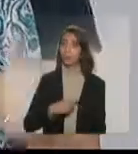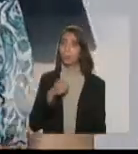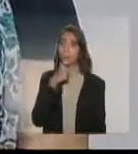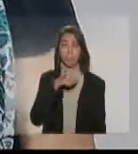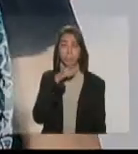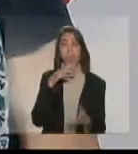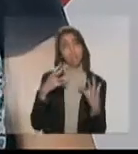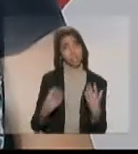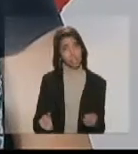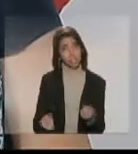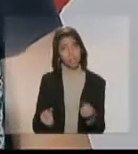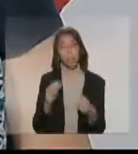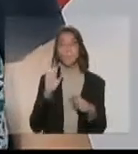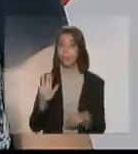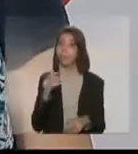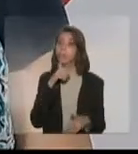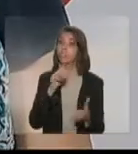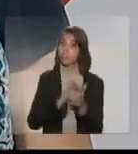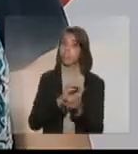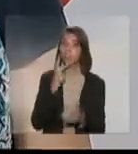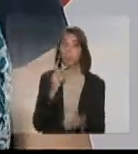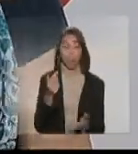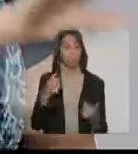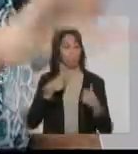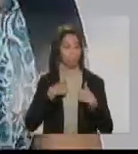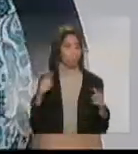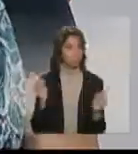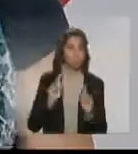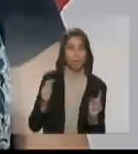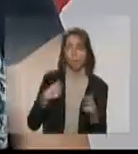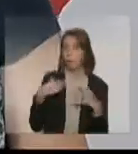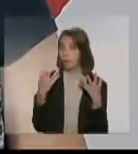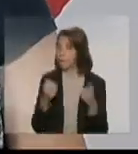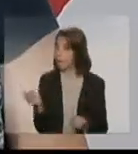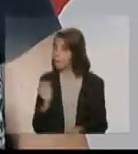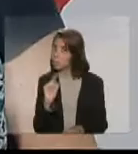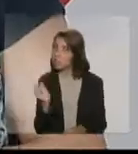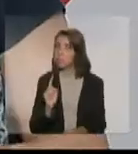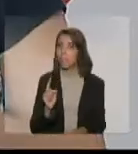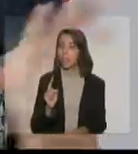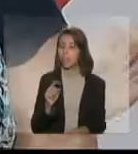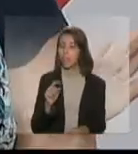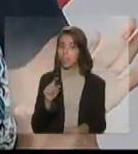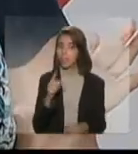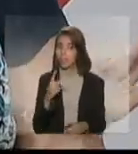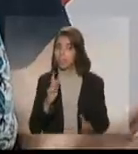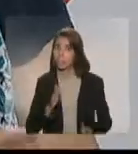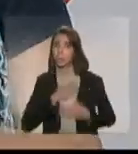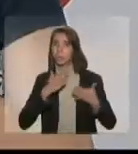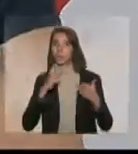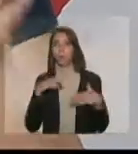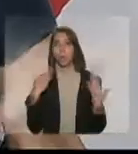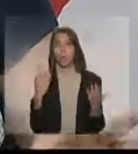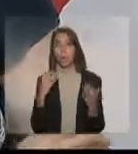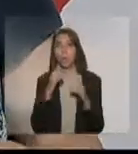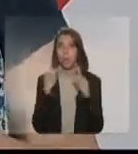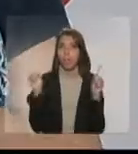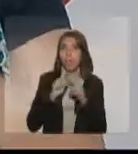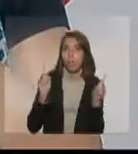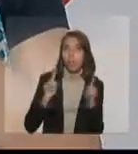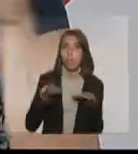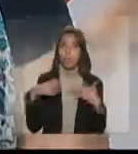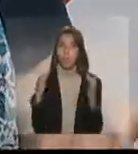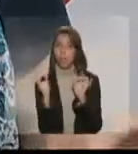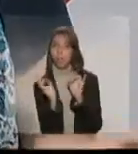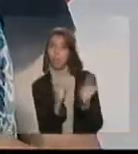mas aí a mulher dele entra numa de falar comigo não não vou aceitar e ela dá um susto ou ela denuncia ou